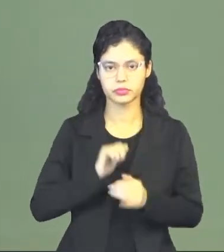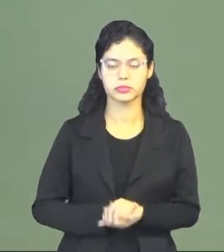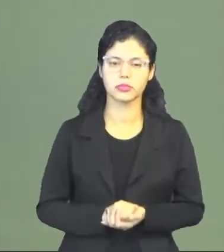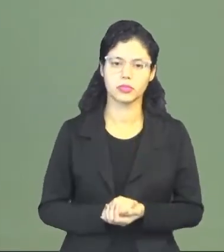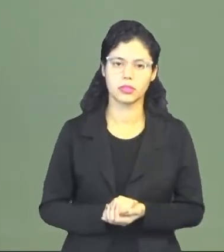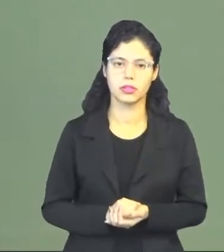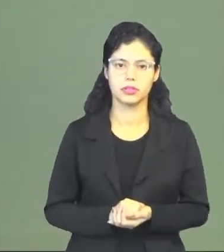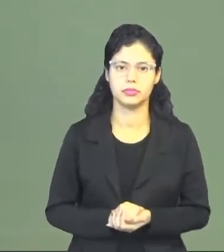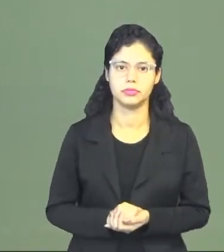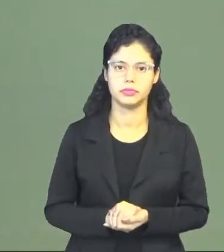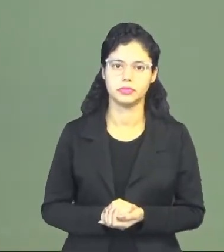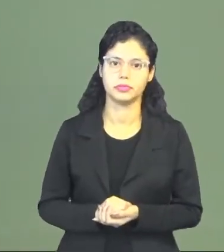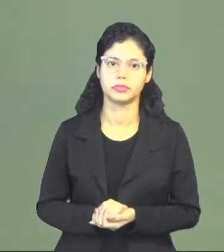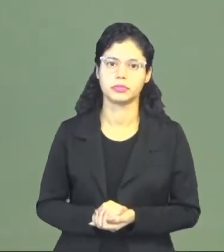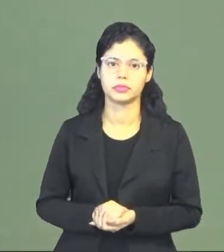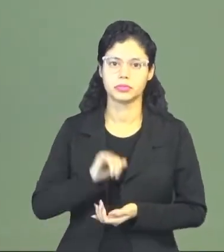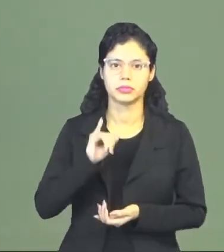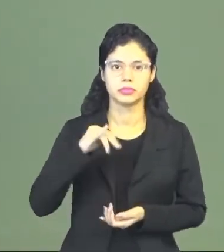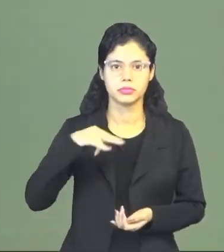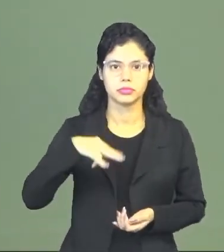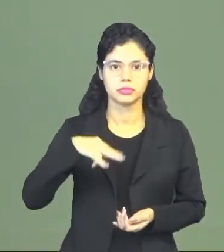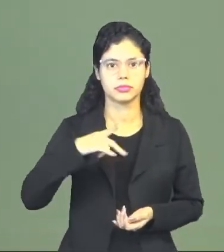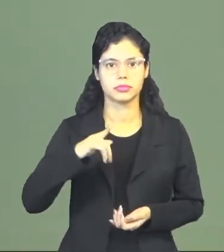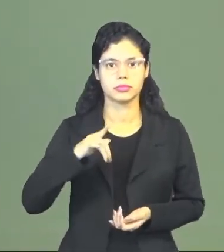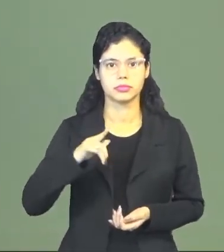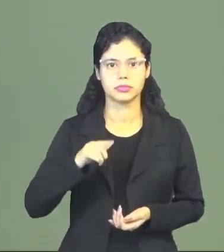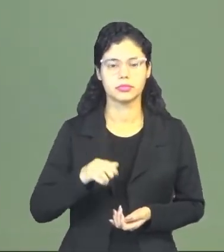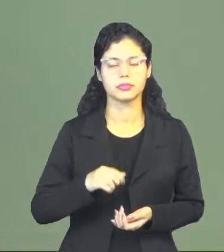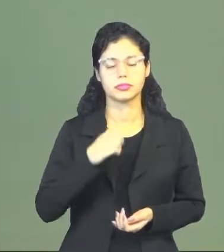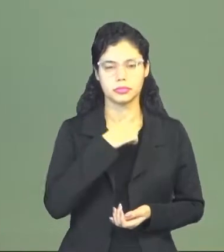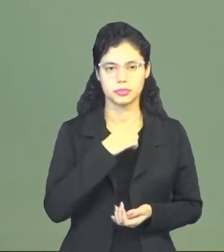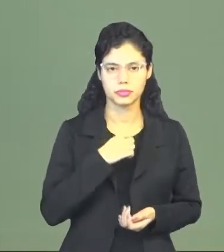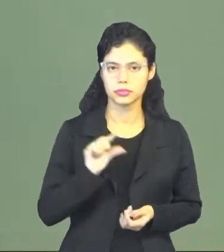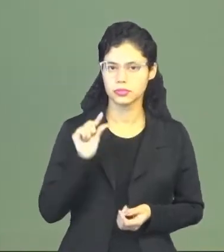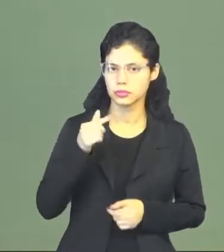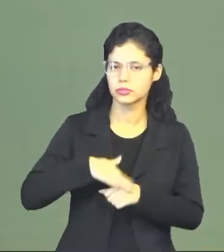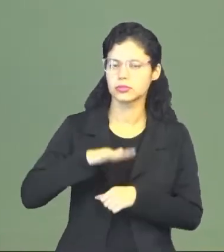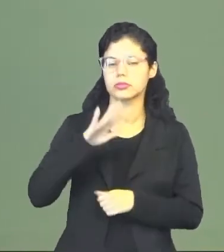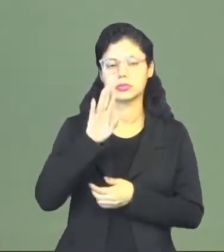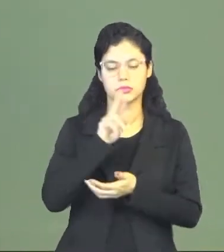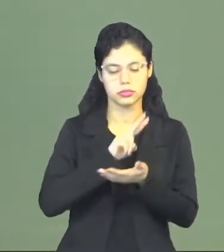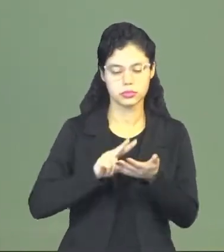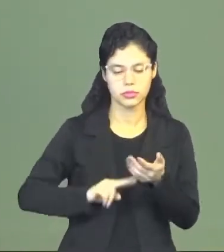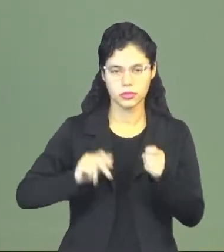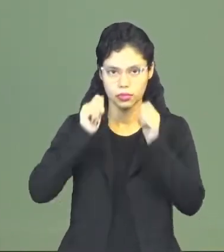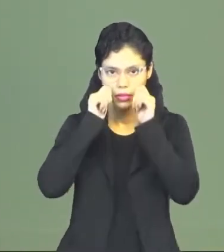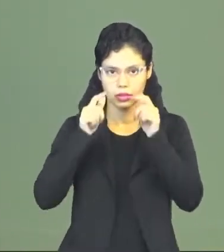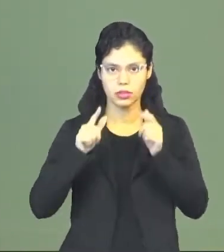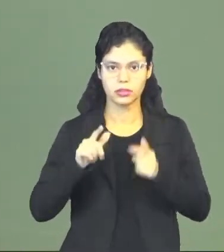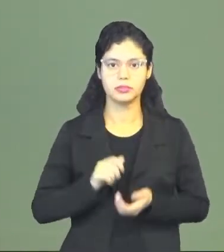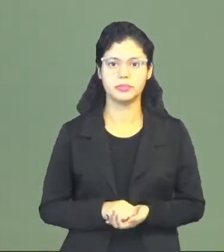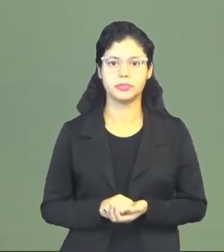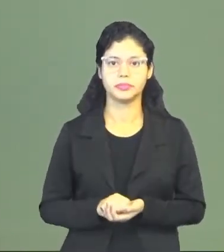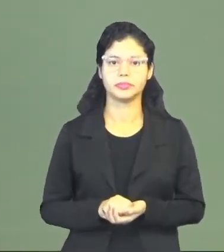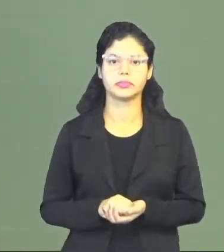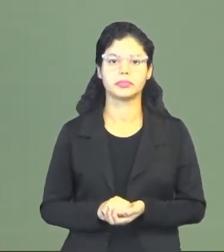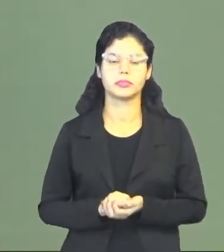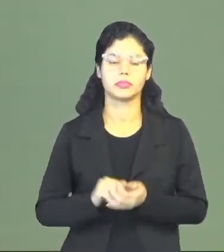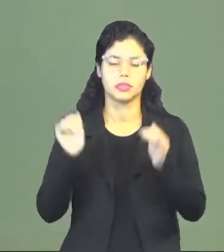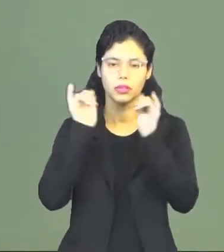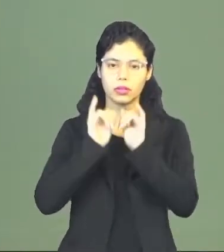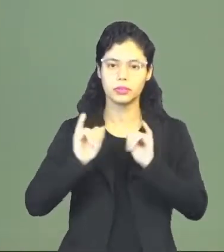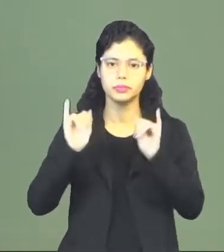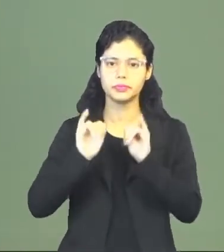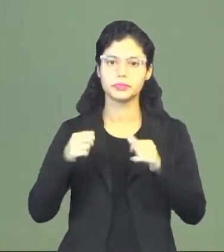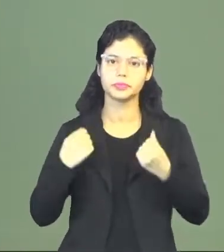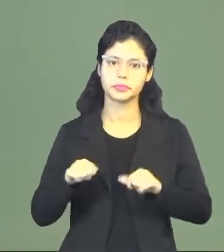E as implícitas, elas requerem um pouco mais de leitura, de atenção da nossa parte, tá? Então, essas informações a